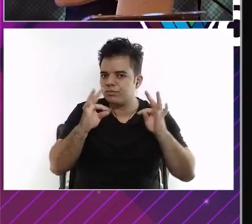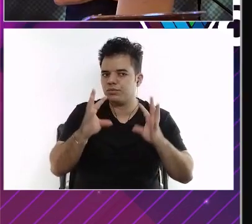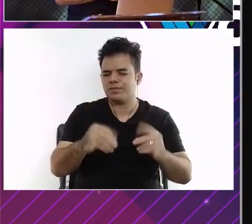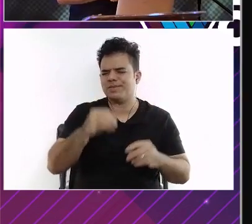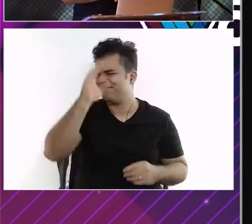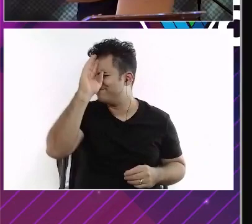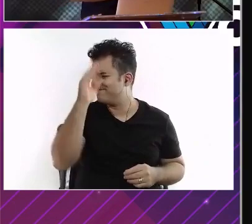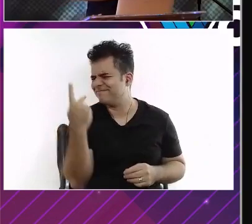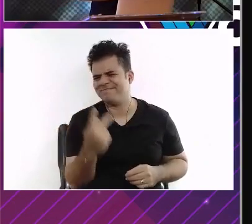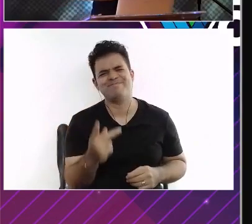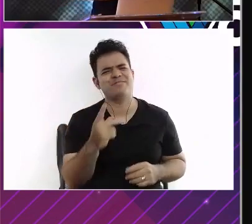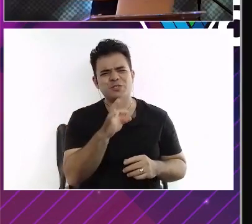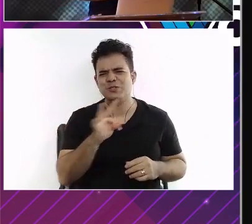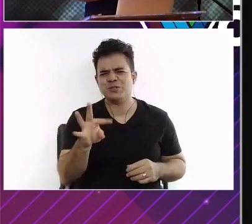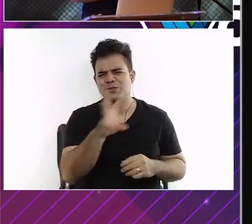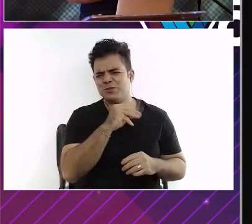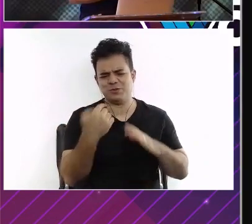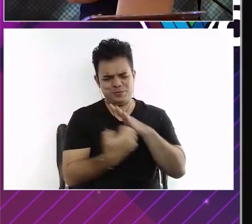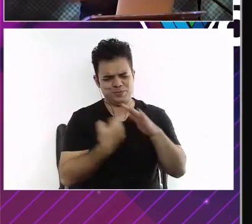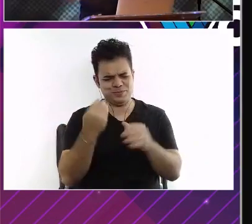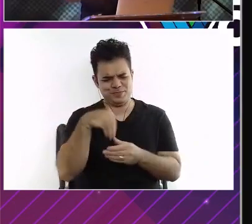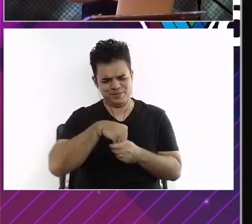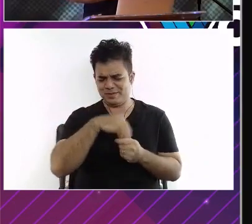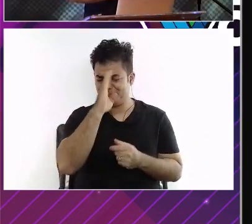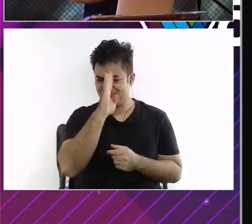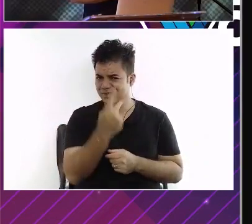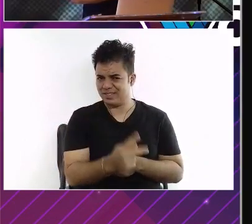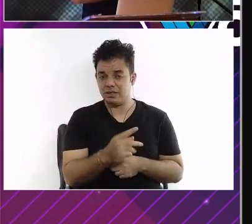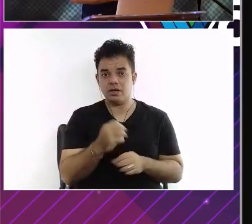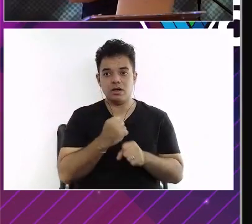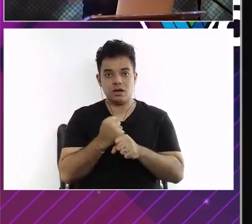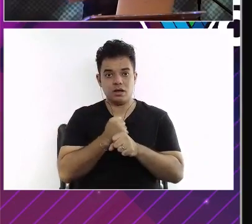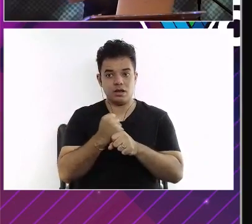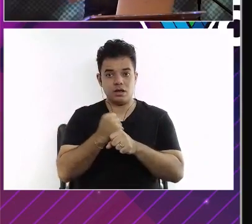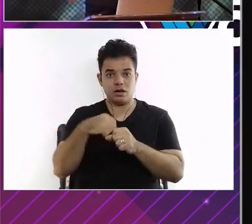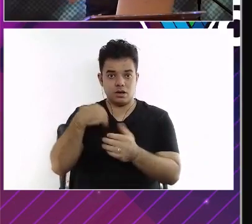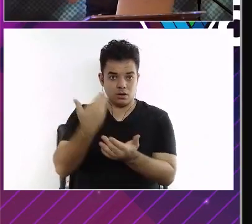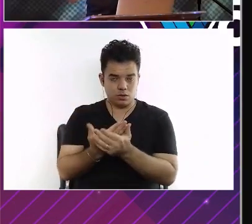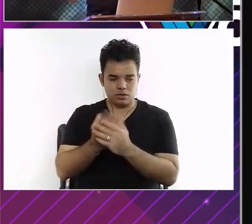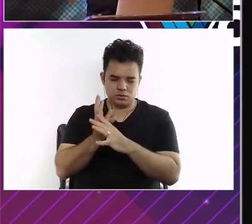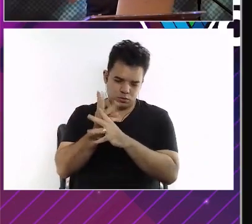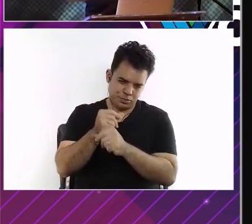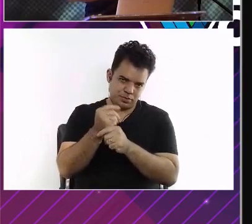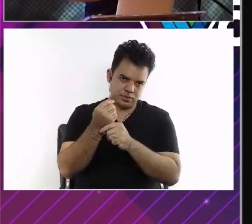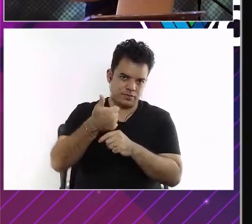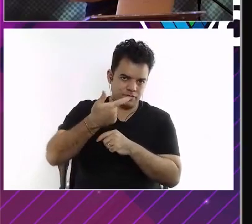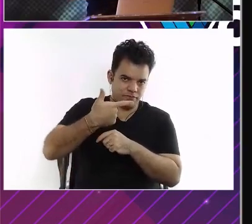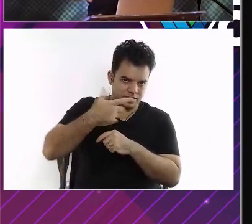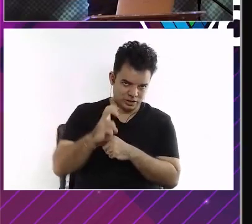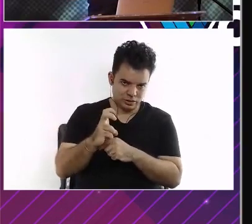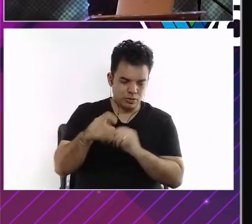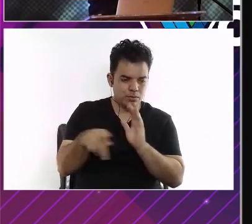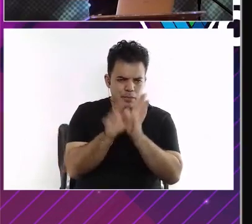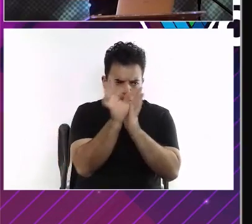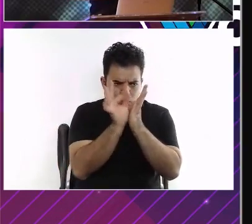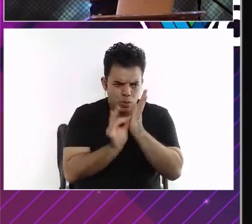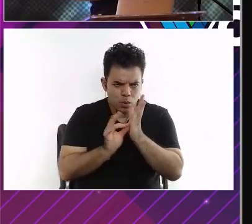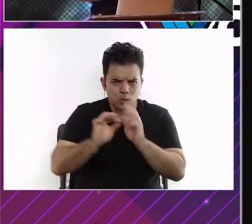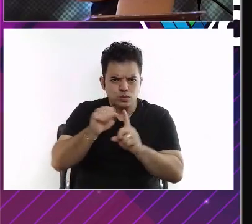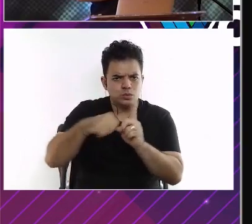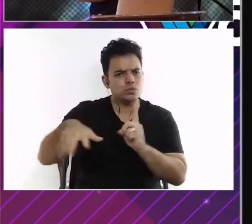hoje, talvez, de todas as organizações. Nos últimos 25 anos, a gente escreveu uma sociedade em código. Eu não